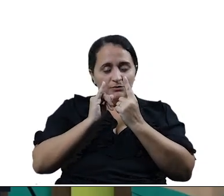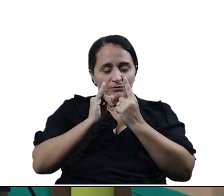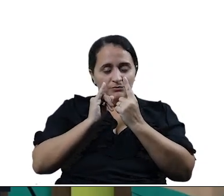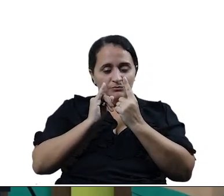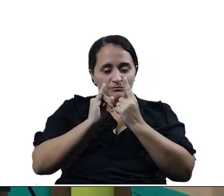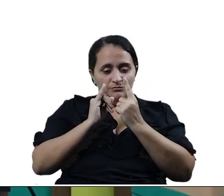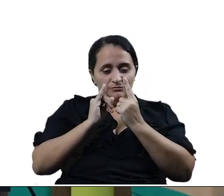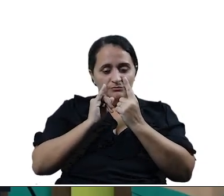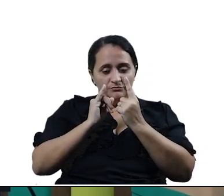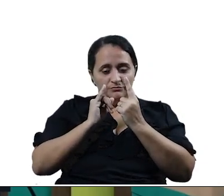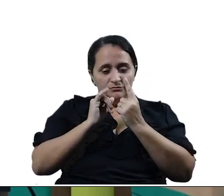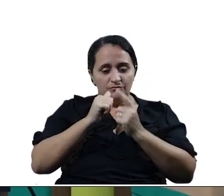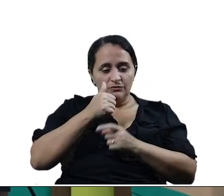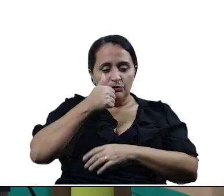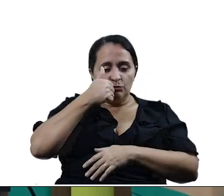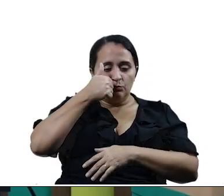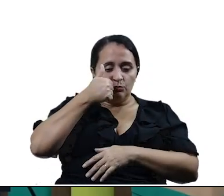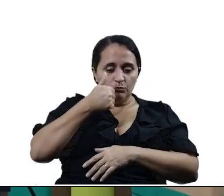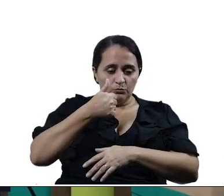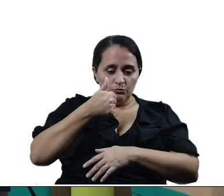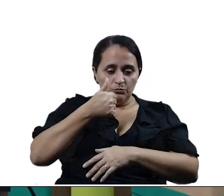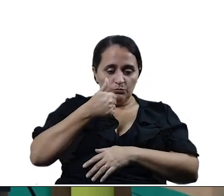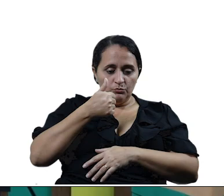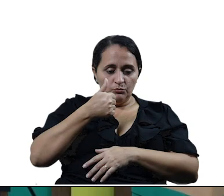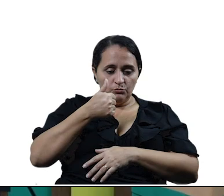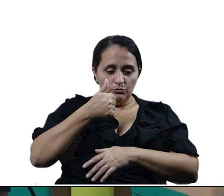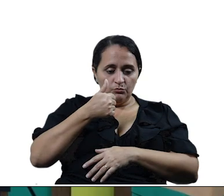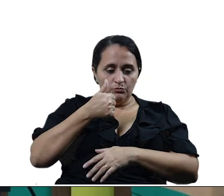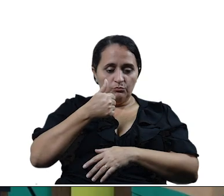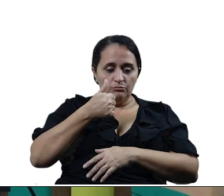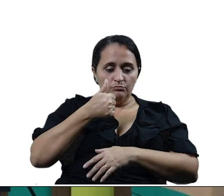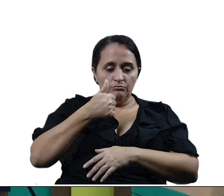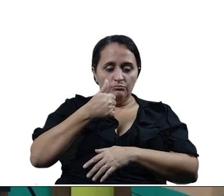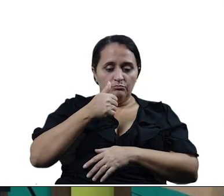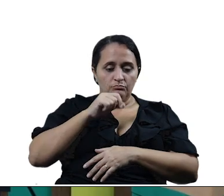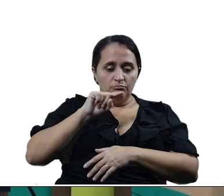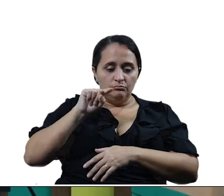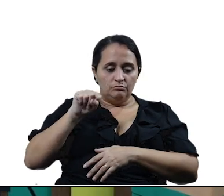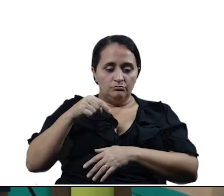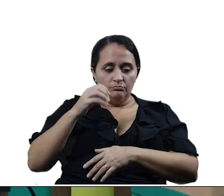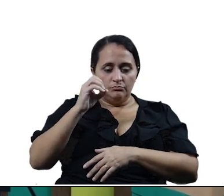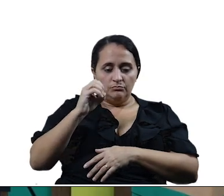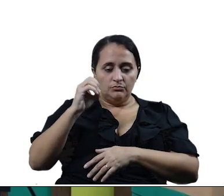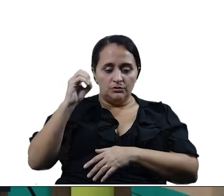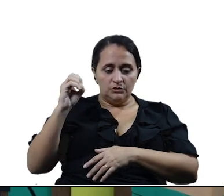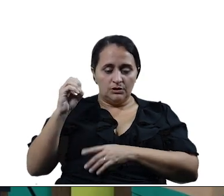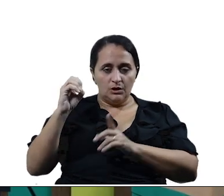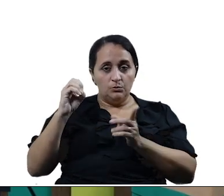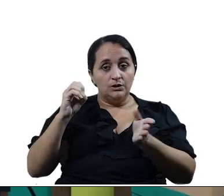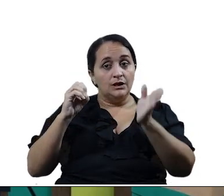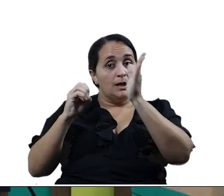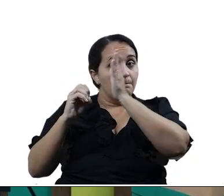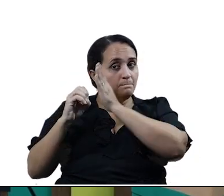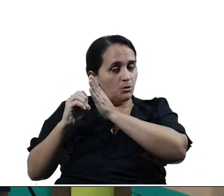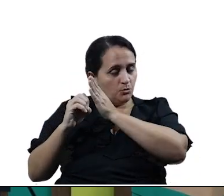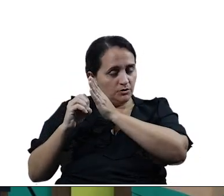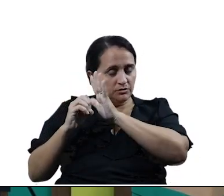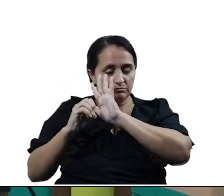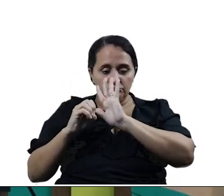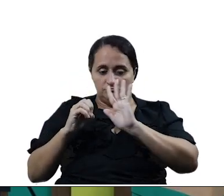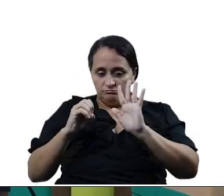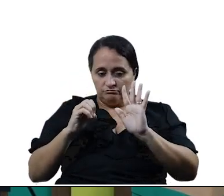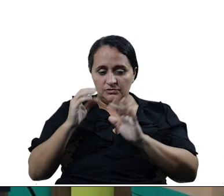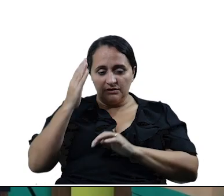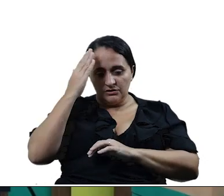eu escrevo ele na parte da frente da vírgula e os zeros após a vírgula. Isso aí você